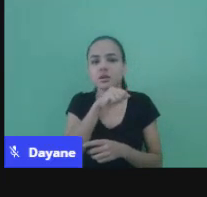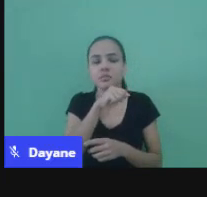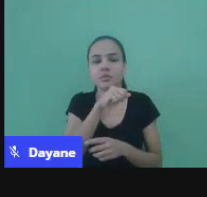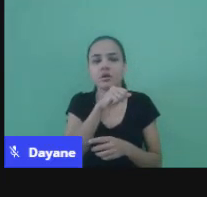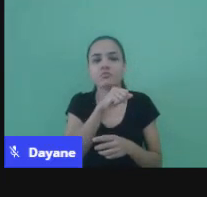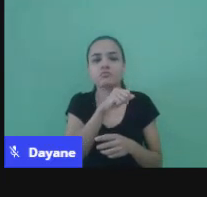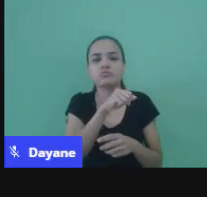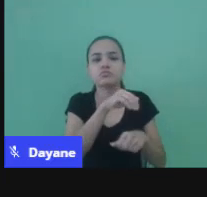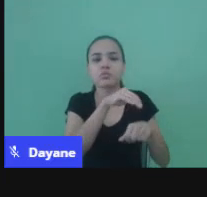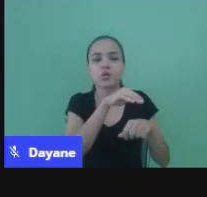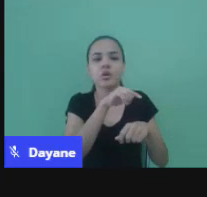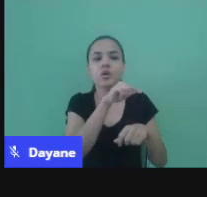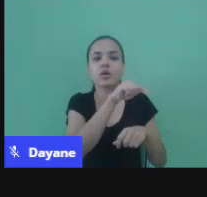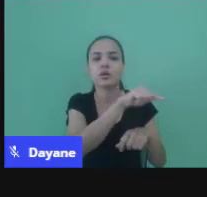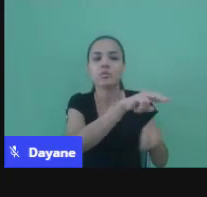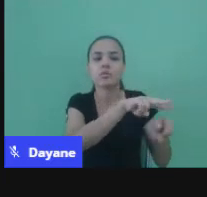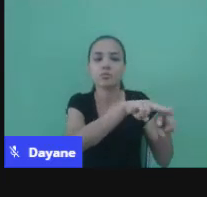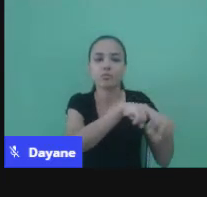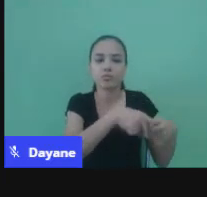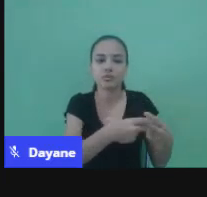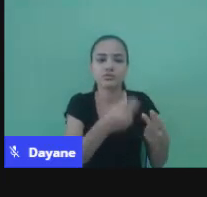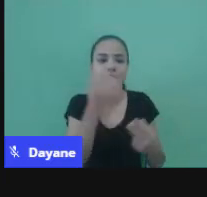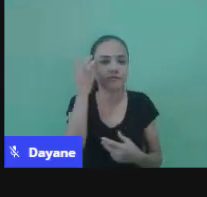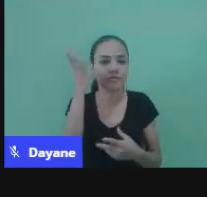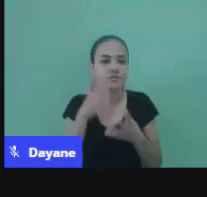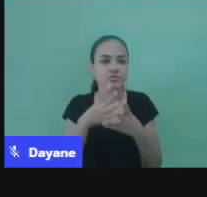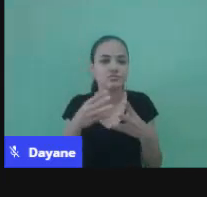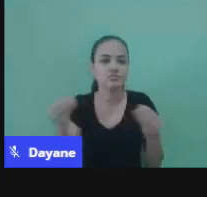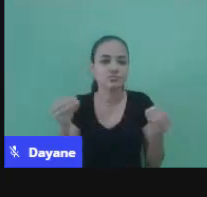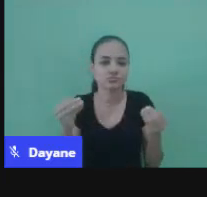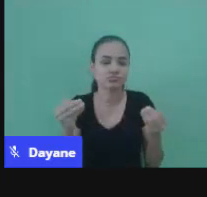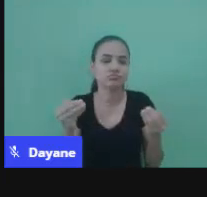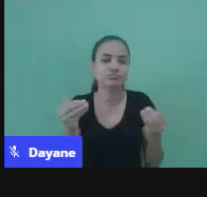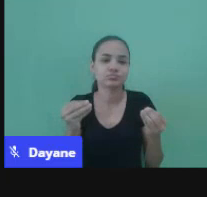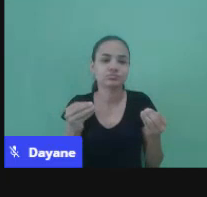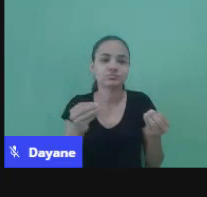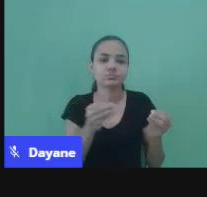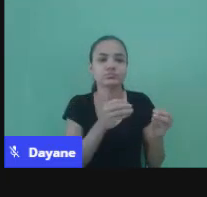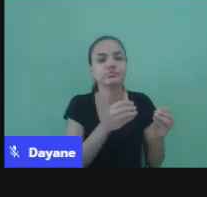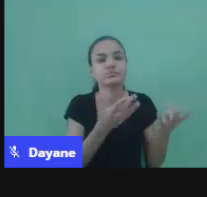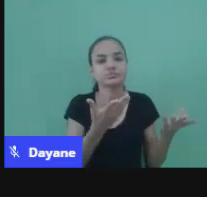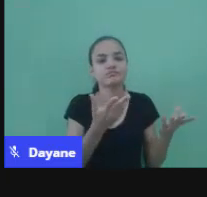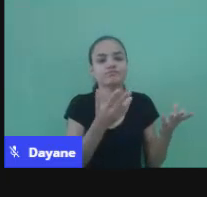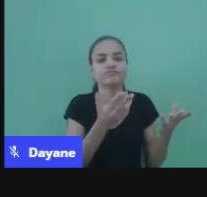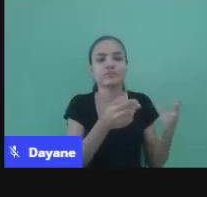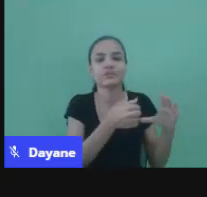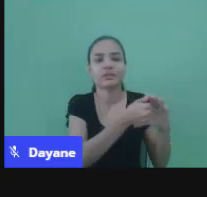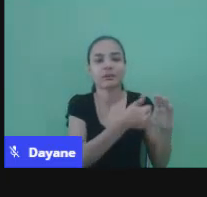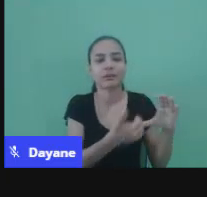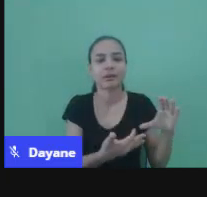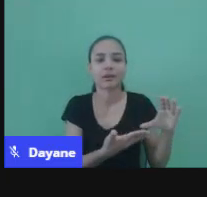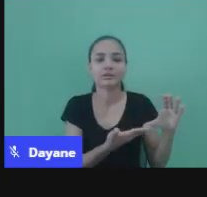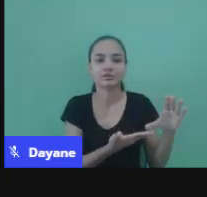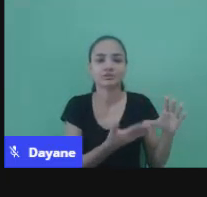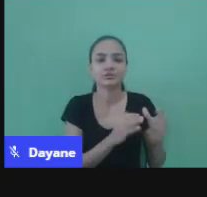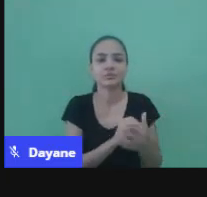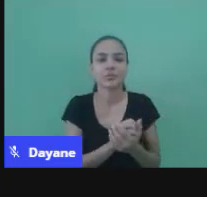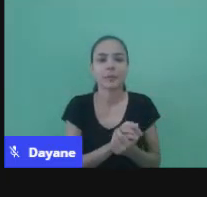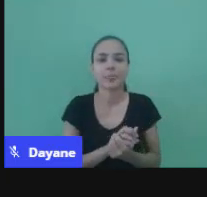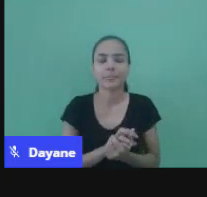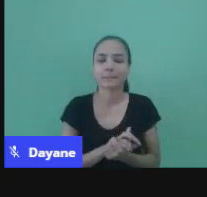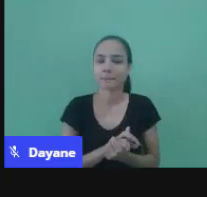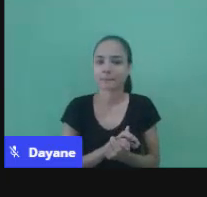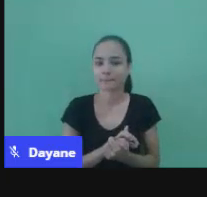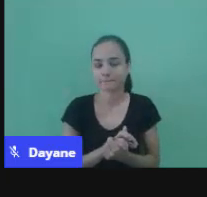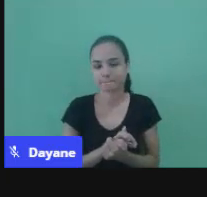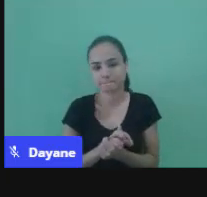A gente trabalha, então, também, o ICAS trabalha também, então, com o tamanduá-bandeira, né? O tamanduá-bandeira é mais